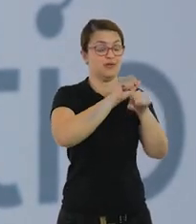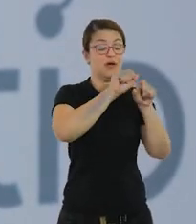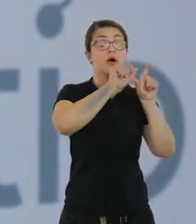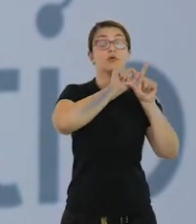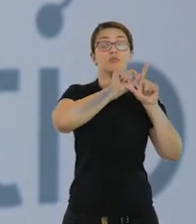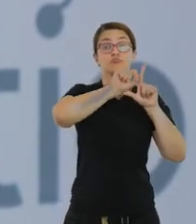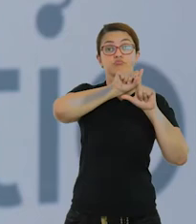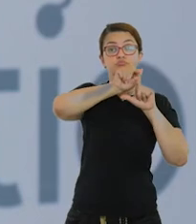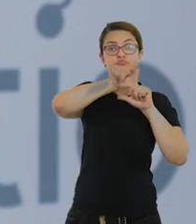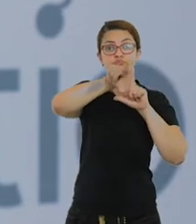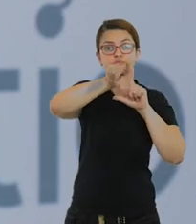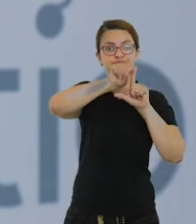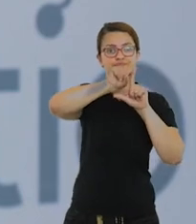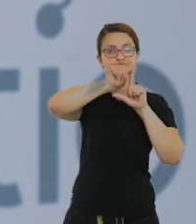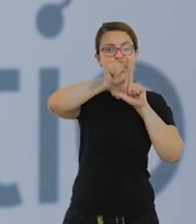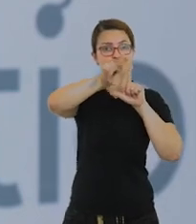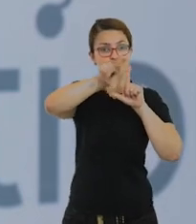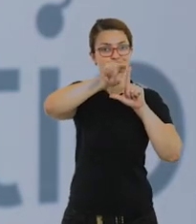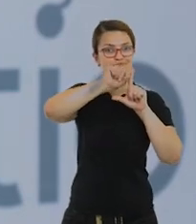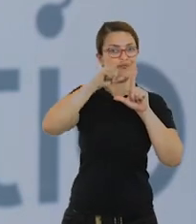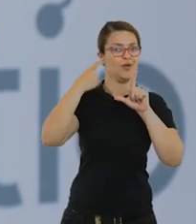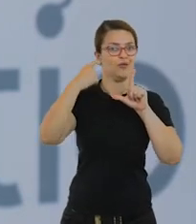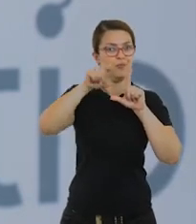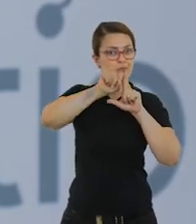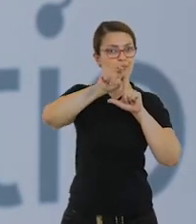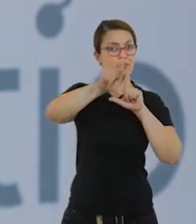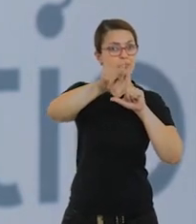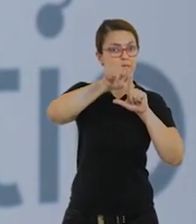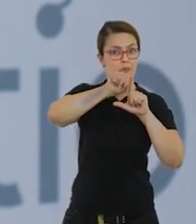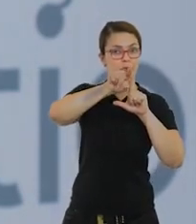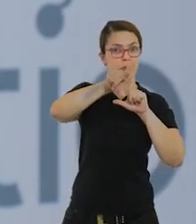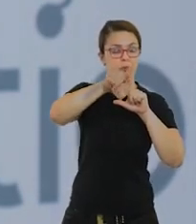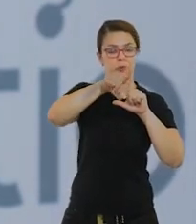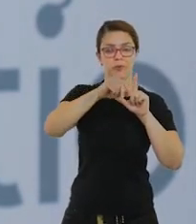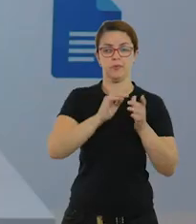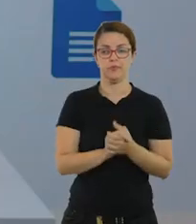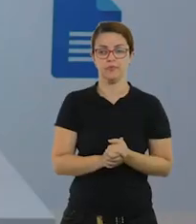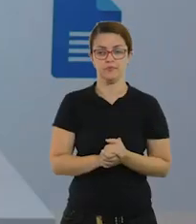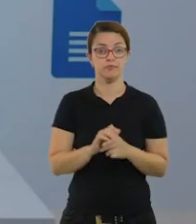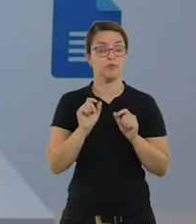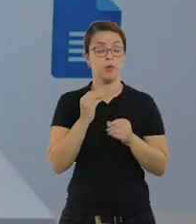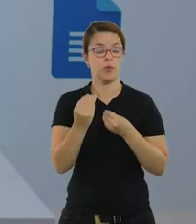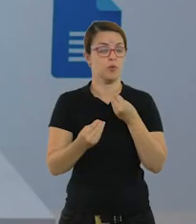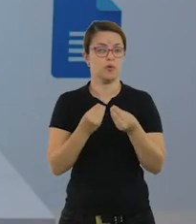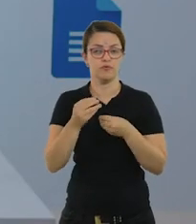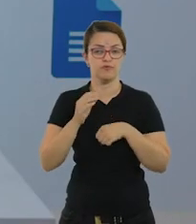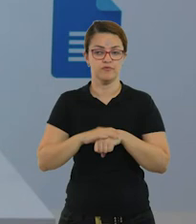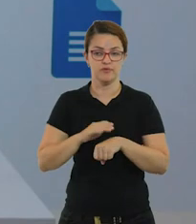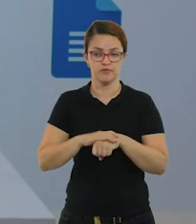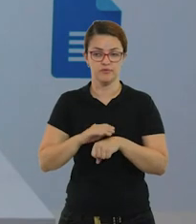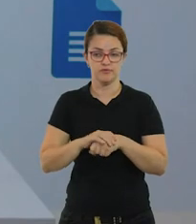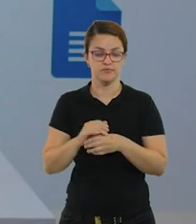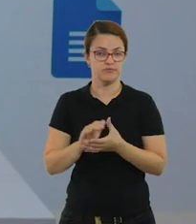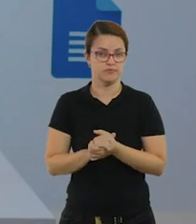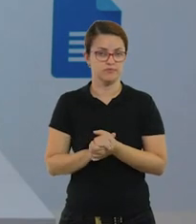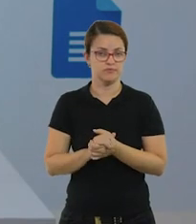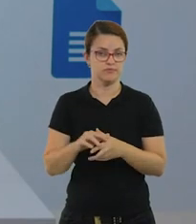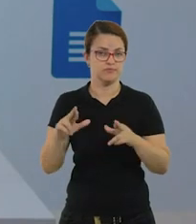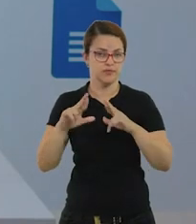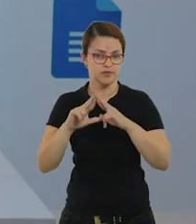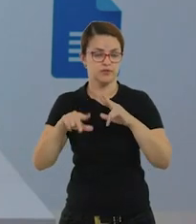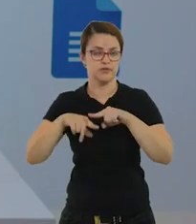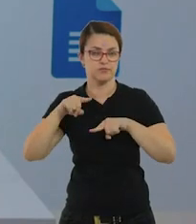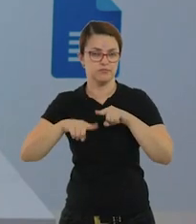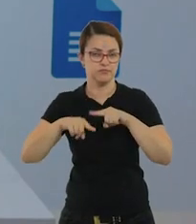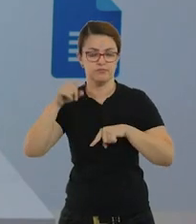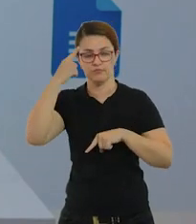Aí a pessoa sabe que a hora está fechada. Então, como que nós vamos fazer isso? Vamos precisar de materiais recicláveis. E aí você